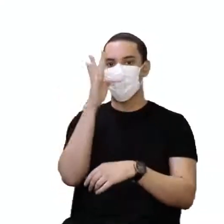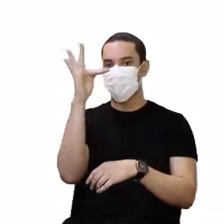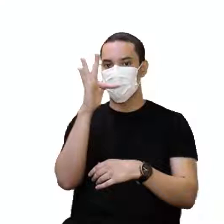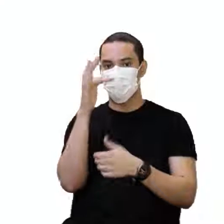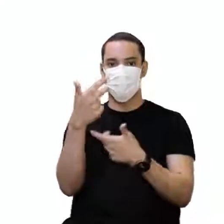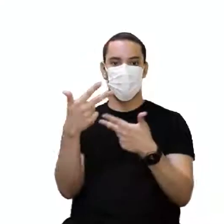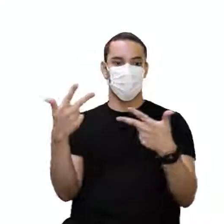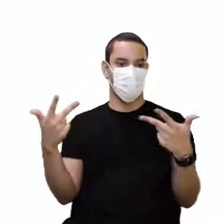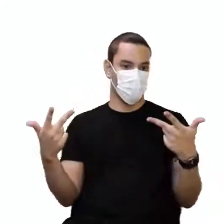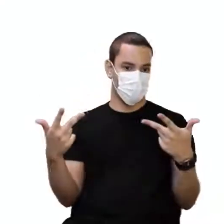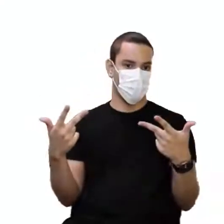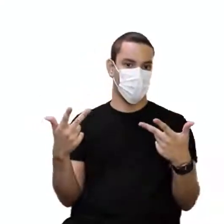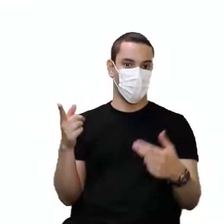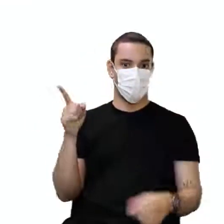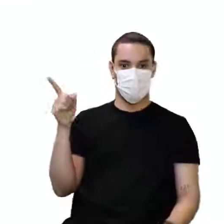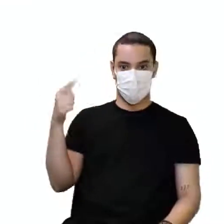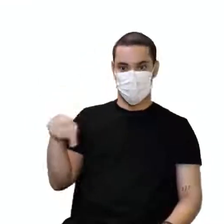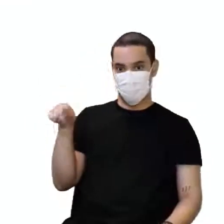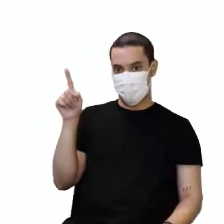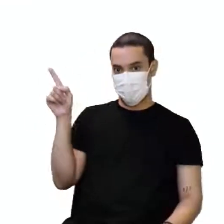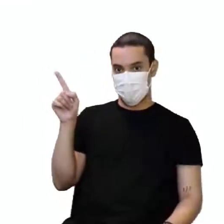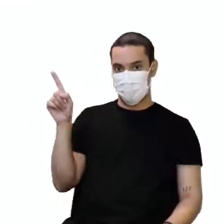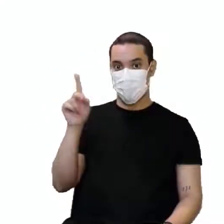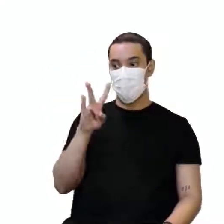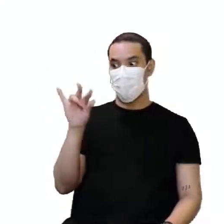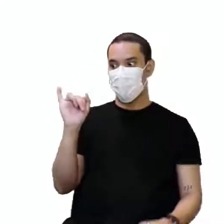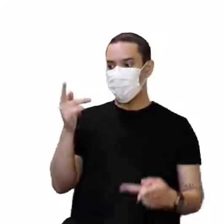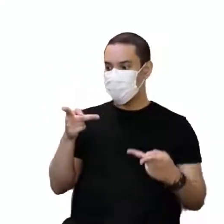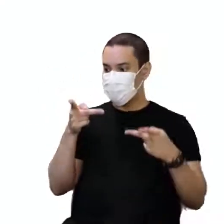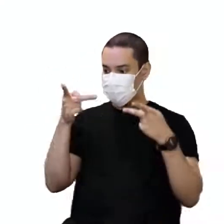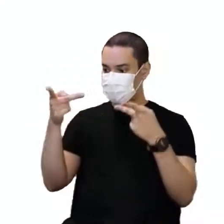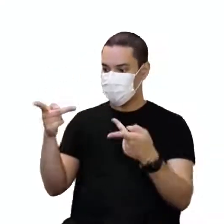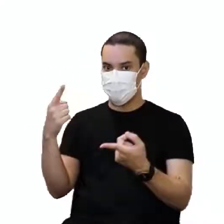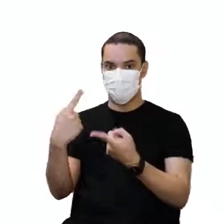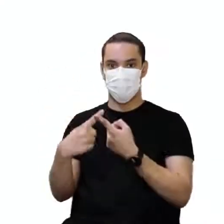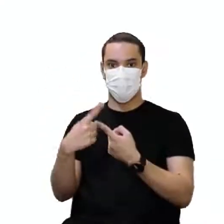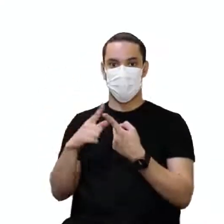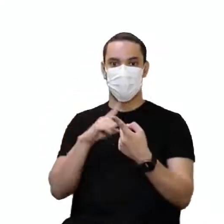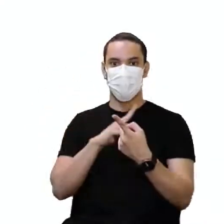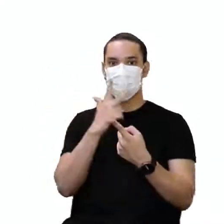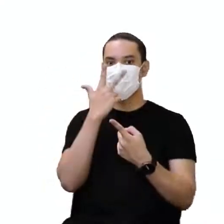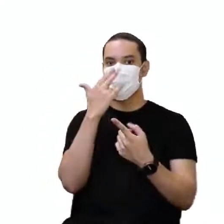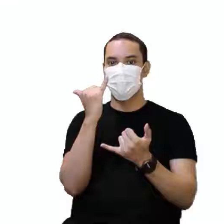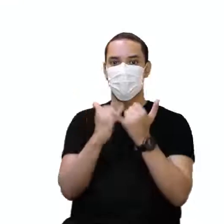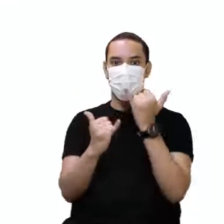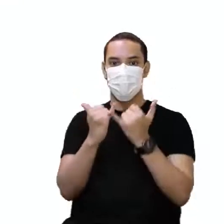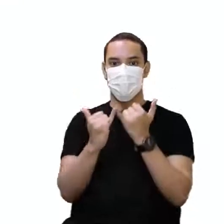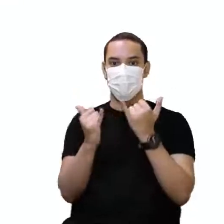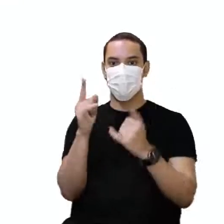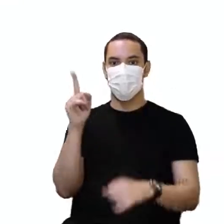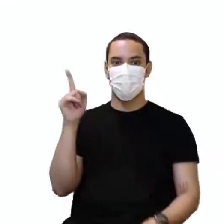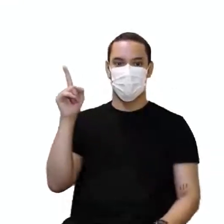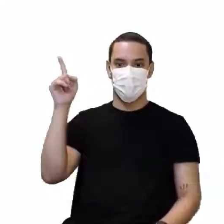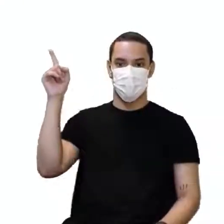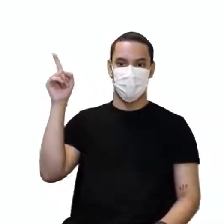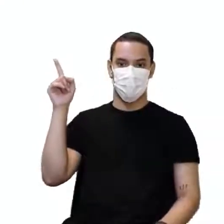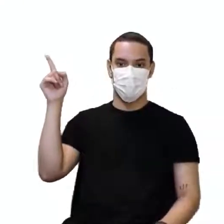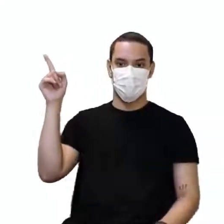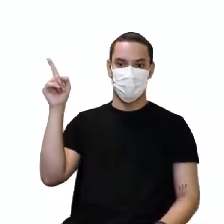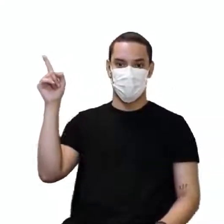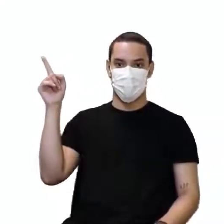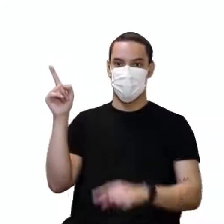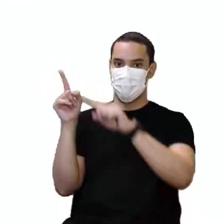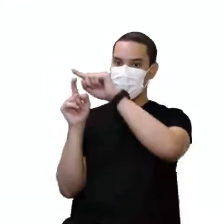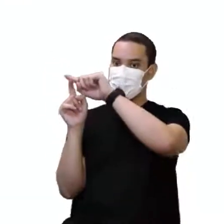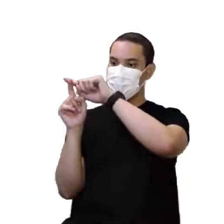aí os grupos das angiospermas. Eles vão visitar aquelas plantas justamente que tem o formato do seu bico. Olha para a imagem de cima. Olha